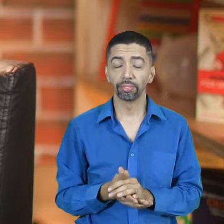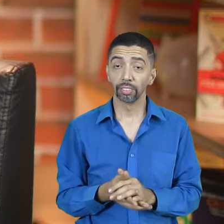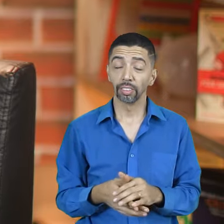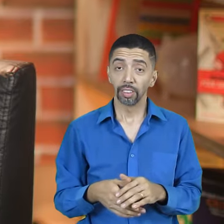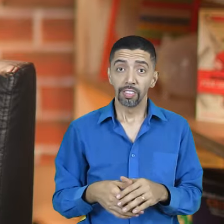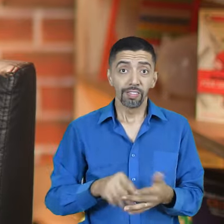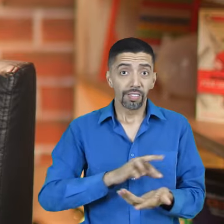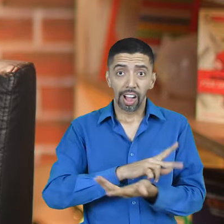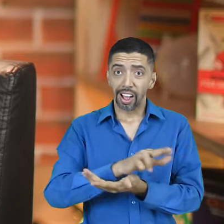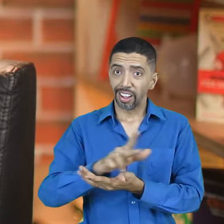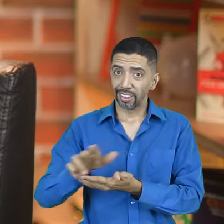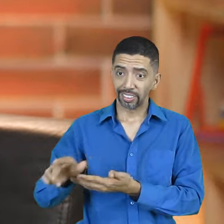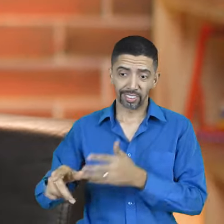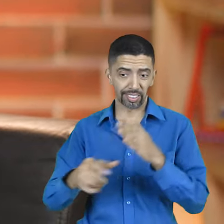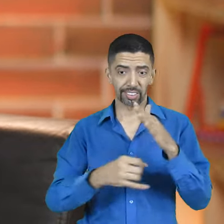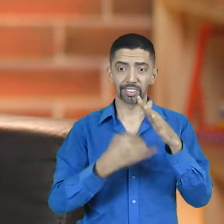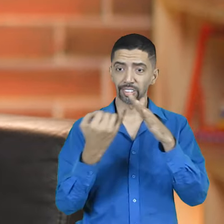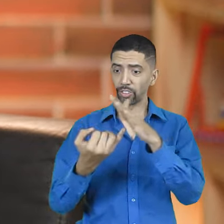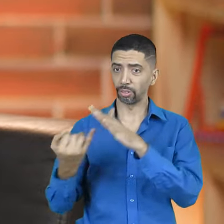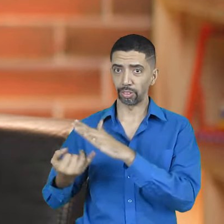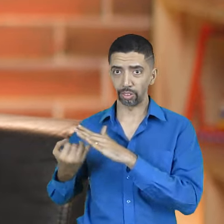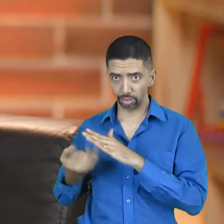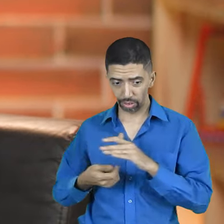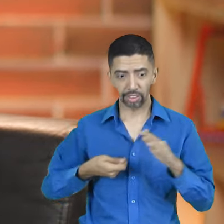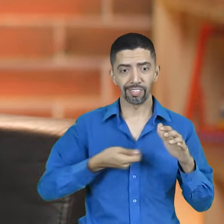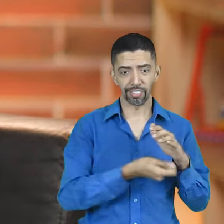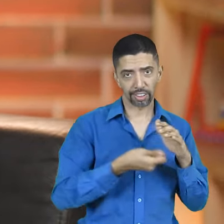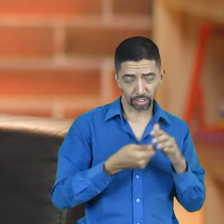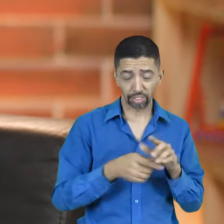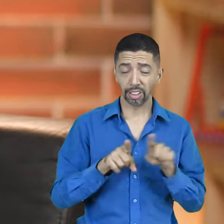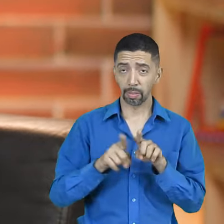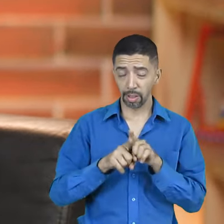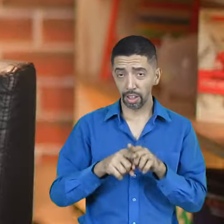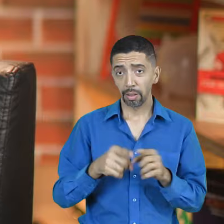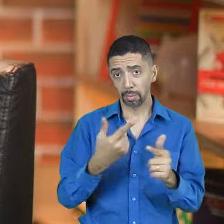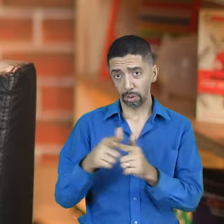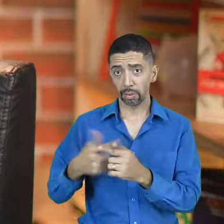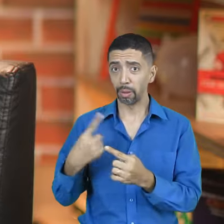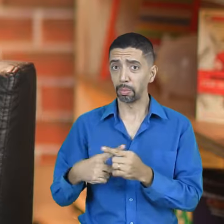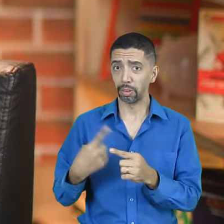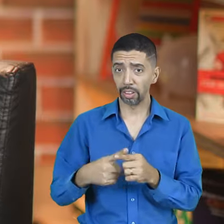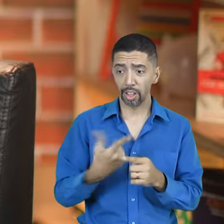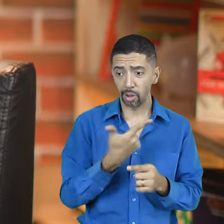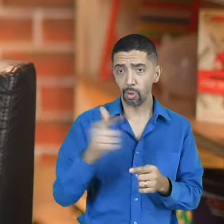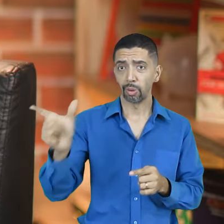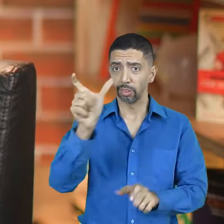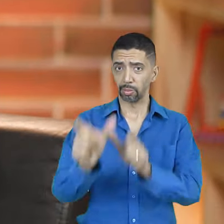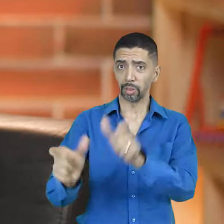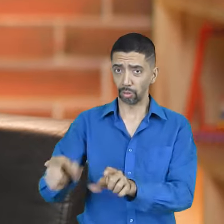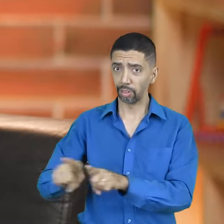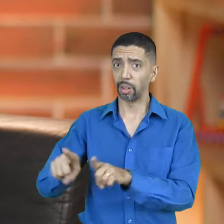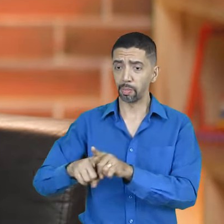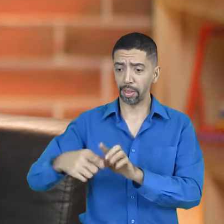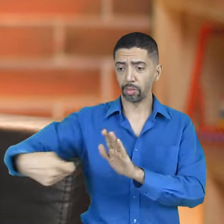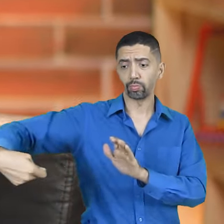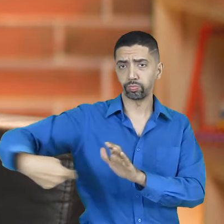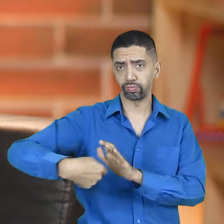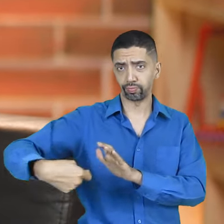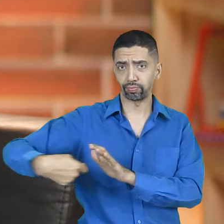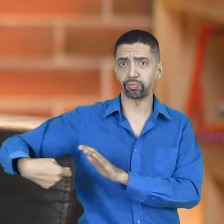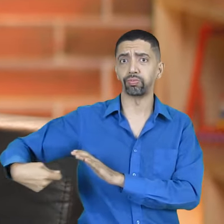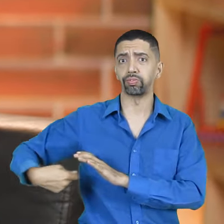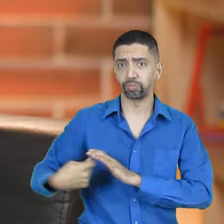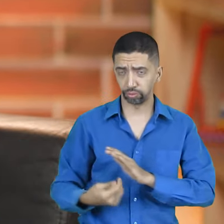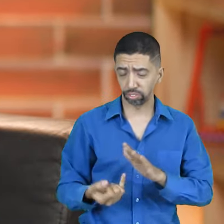investem nessas outras instituições que também terão os seus recursos afetados. Então não só aquela que é direta, investiram em ações